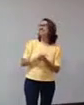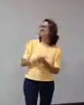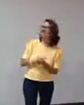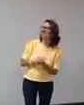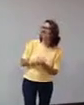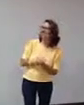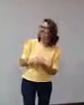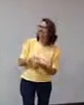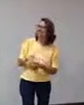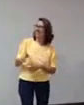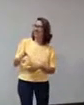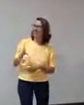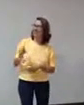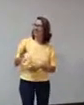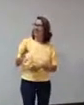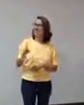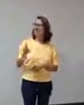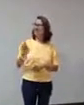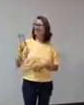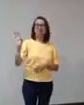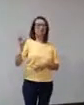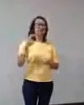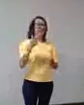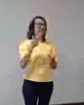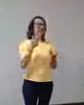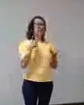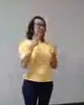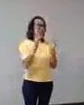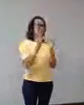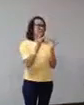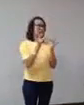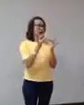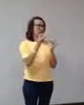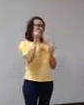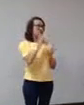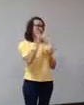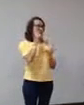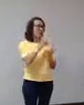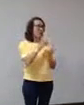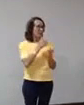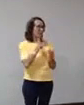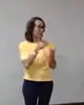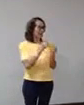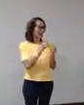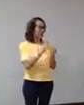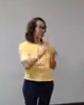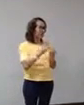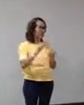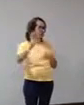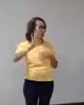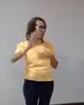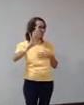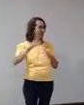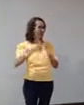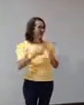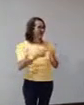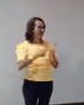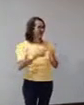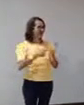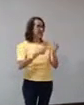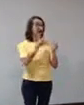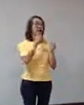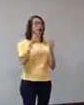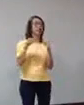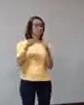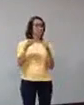Não era essa. Mas aí eu entrei em contato com o artista pedindo para utilizar a imagem. Ele concordou.